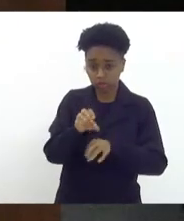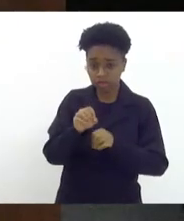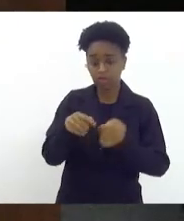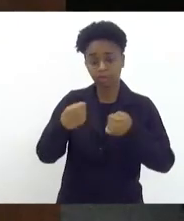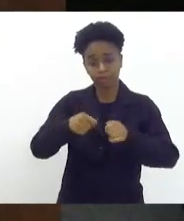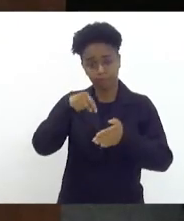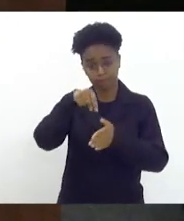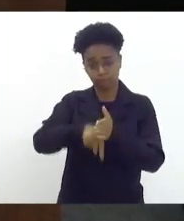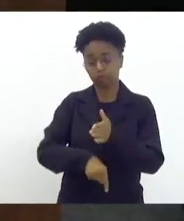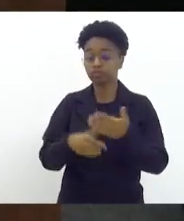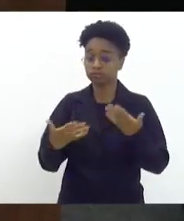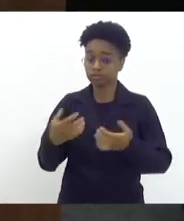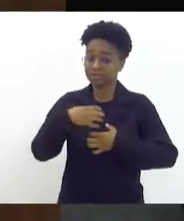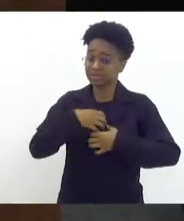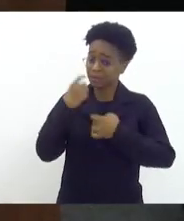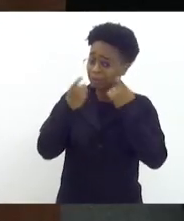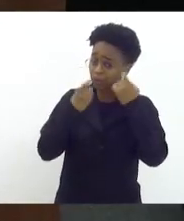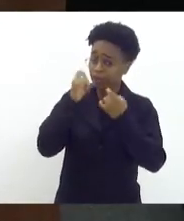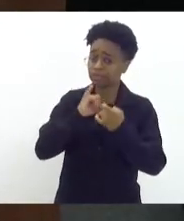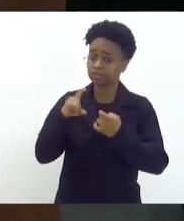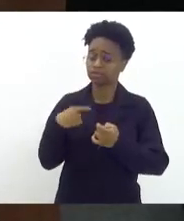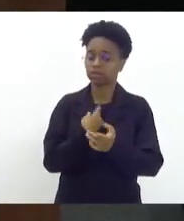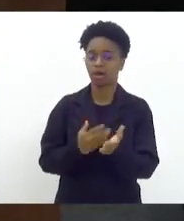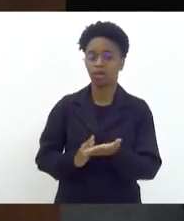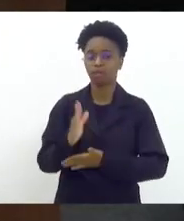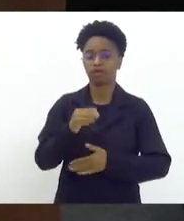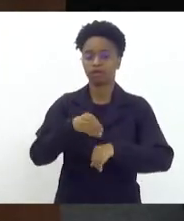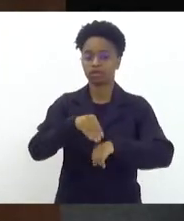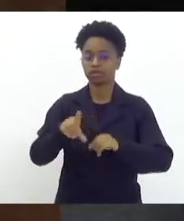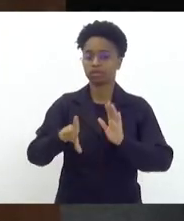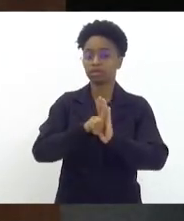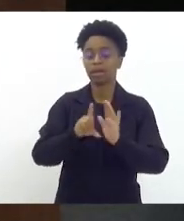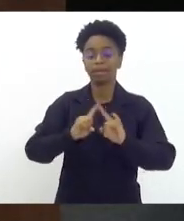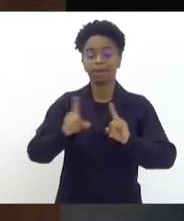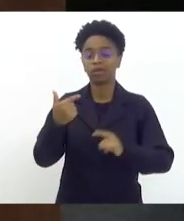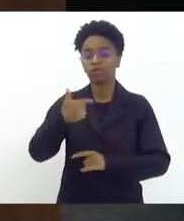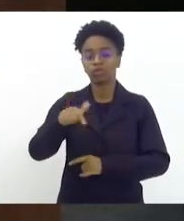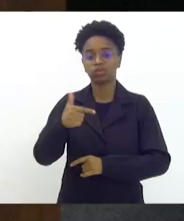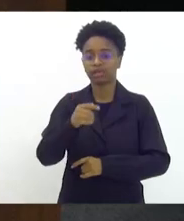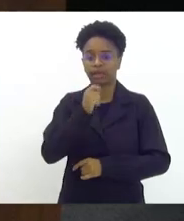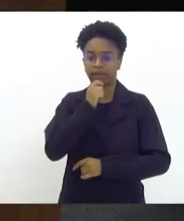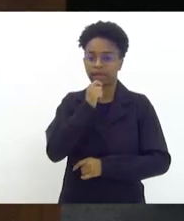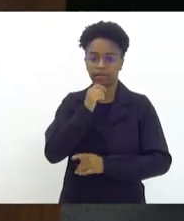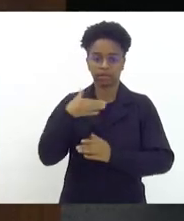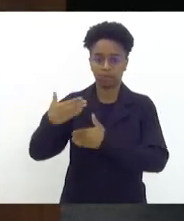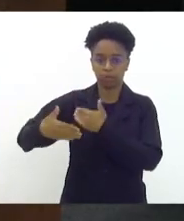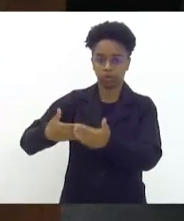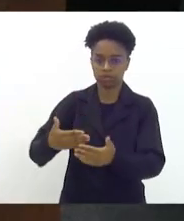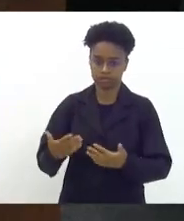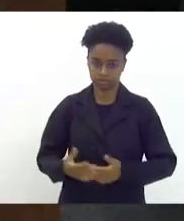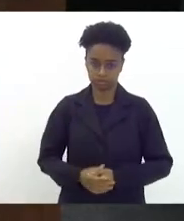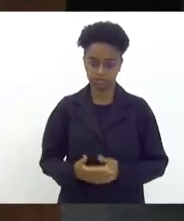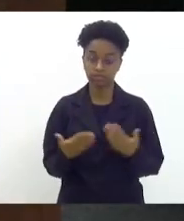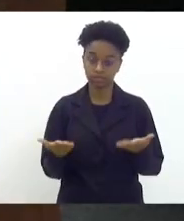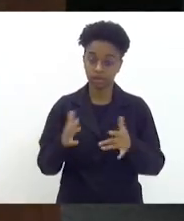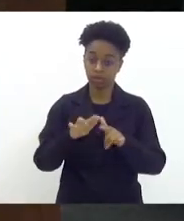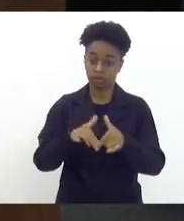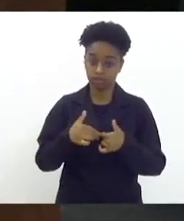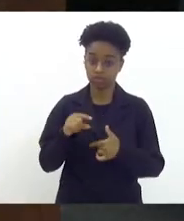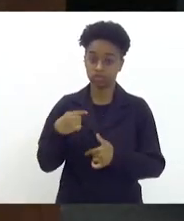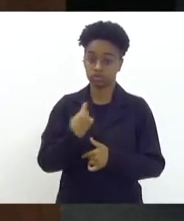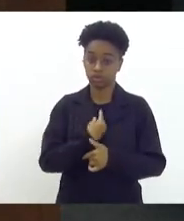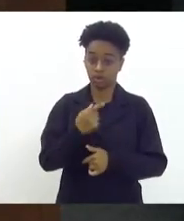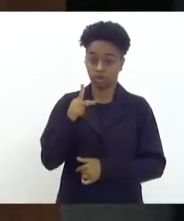com profundidade me preocupa muito a gente aprovar uma indicação Legislativa que não passou por esse processo então por isso a bancada